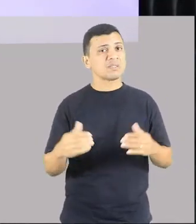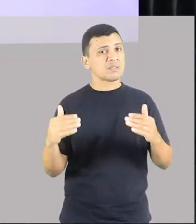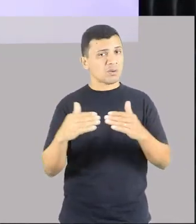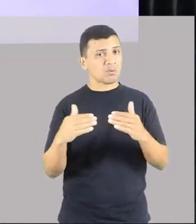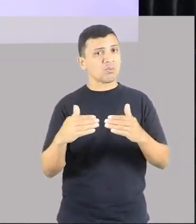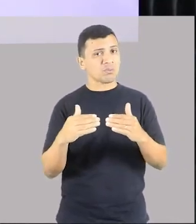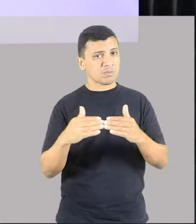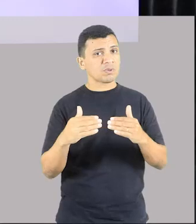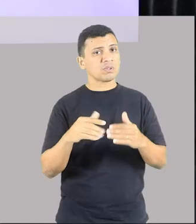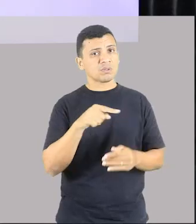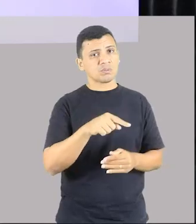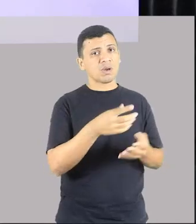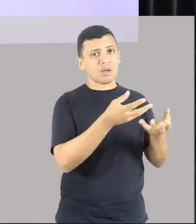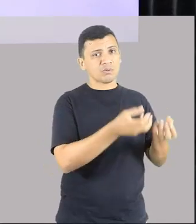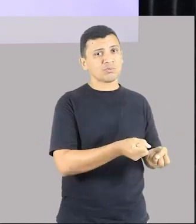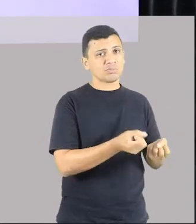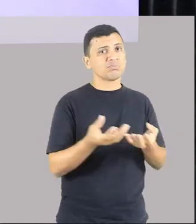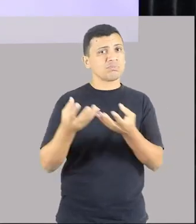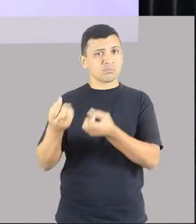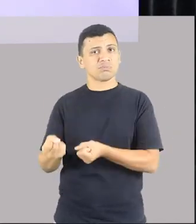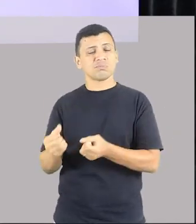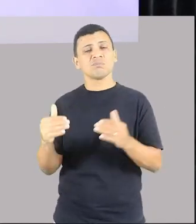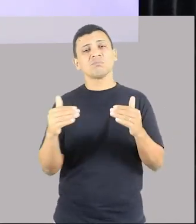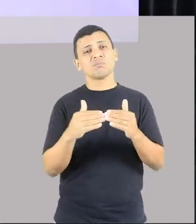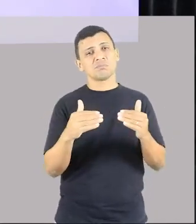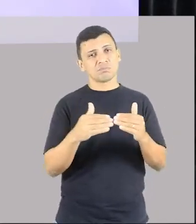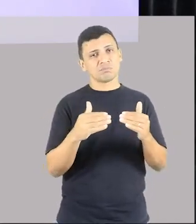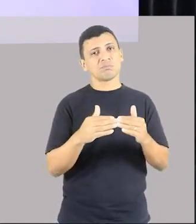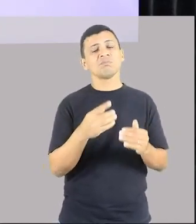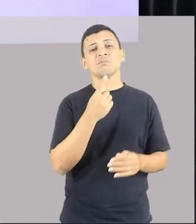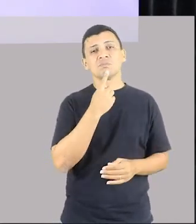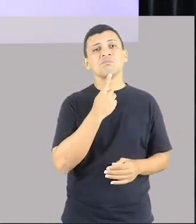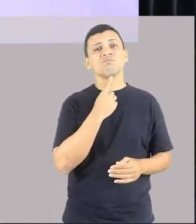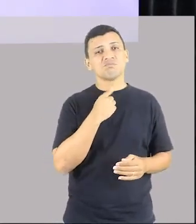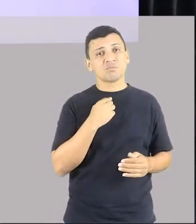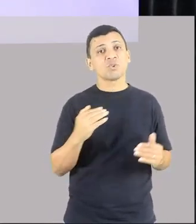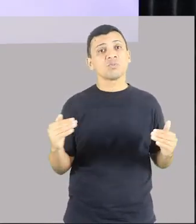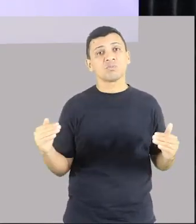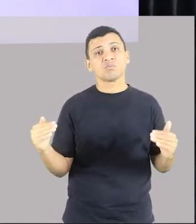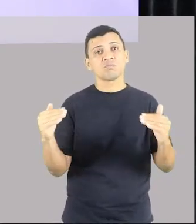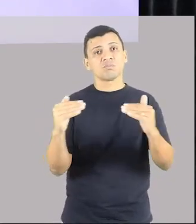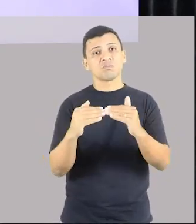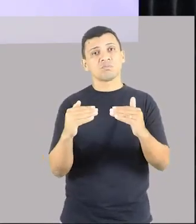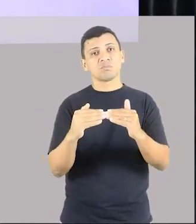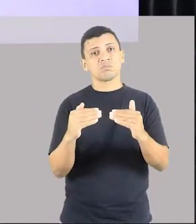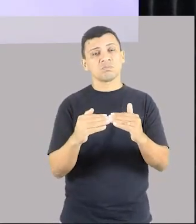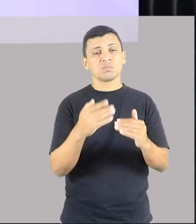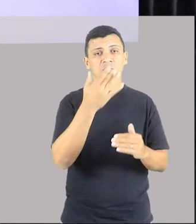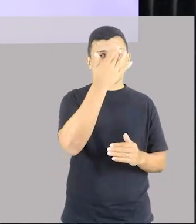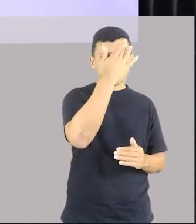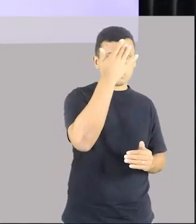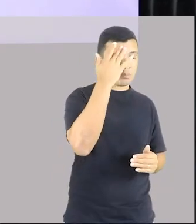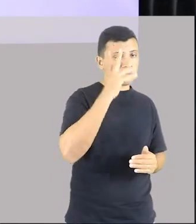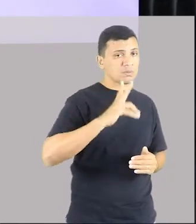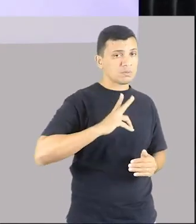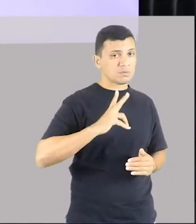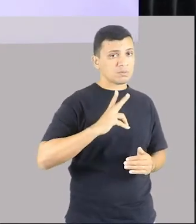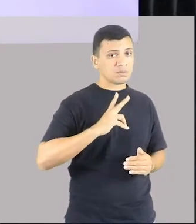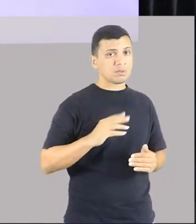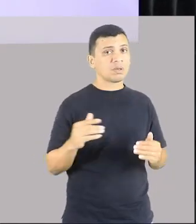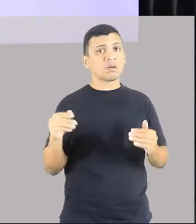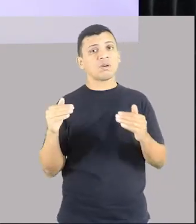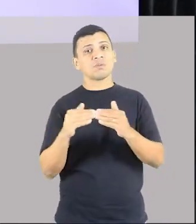do administrado, necessariamente eu tenho a vontade coincidente do administrado, do particular e